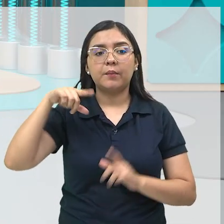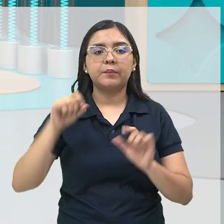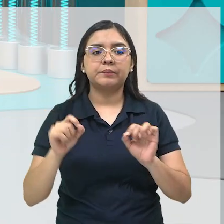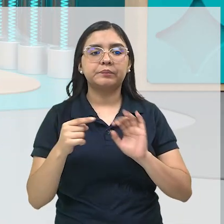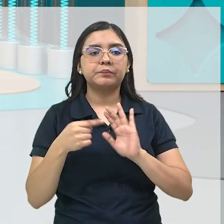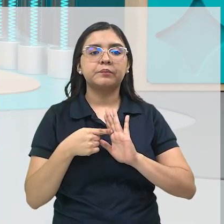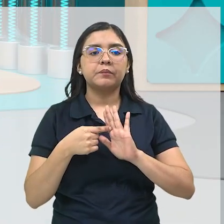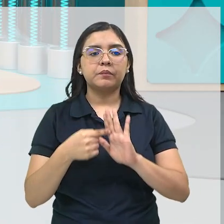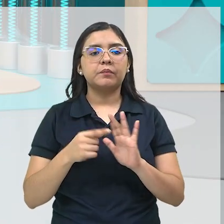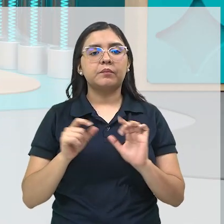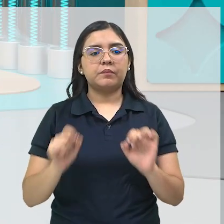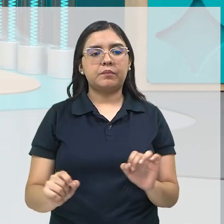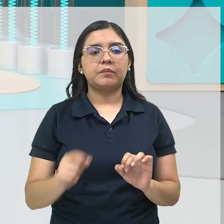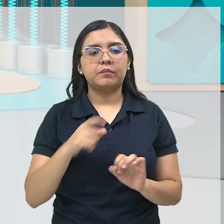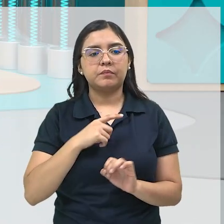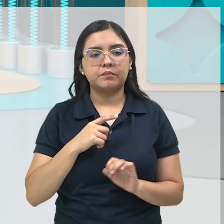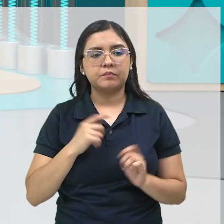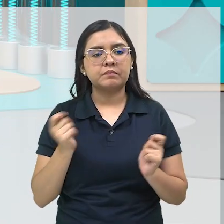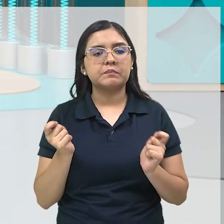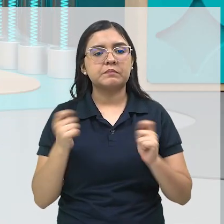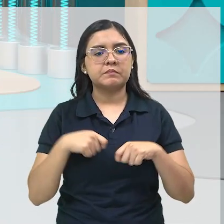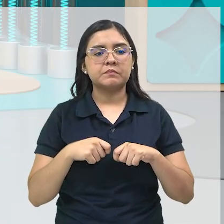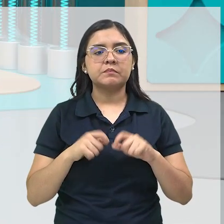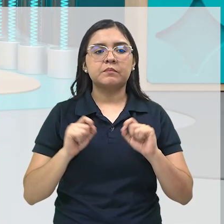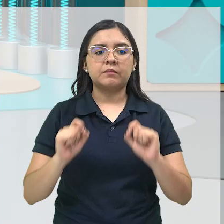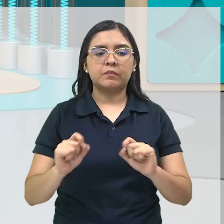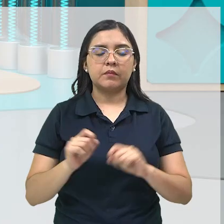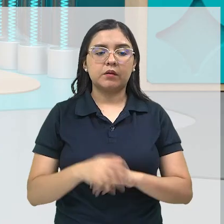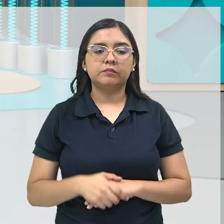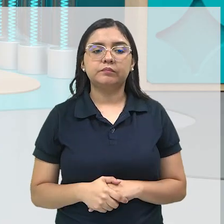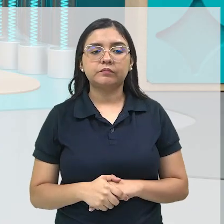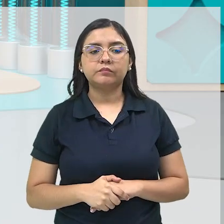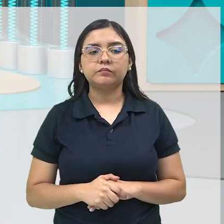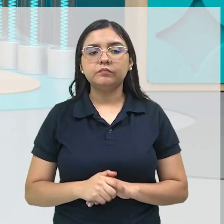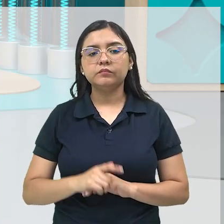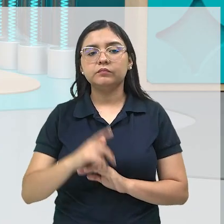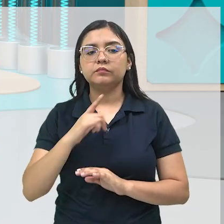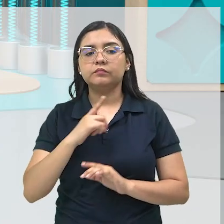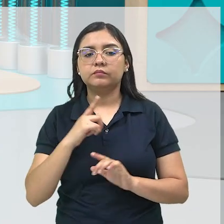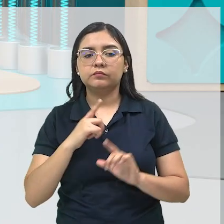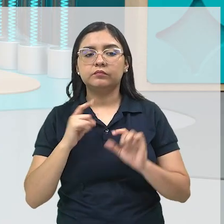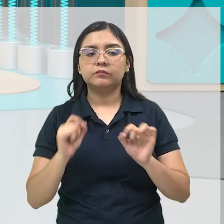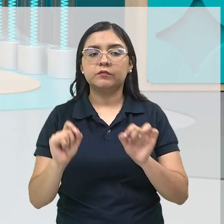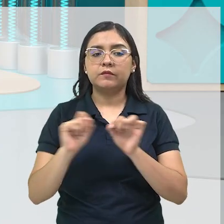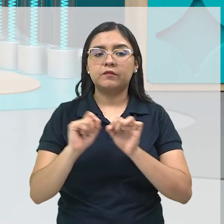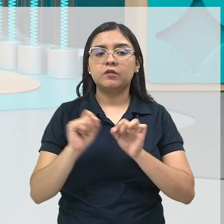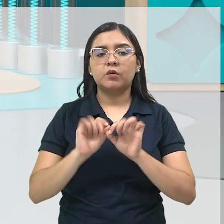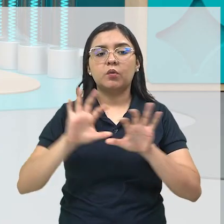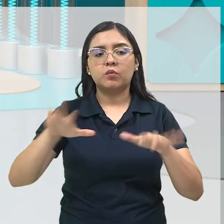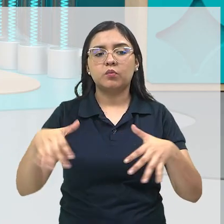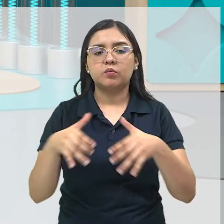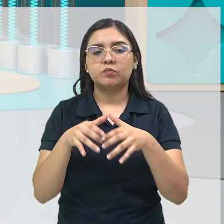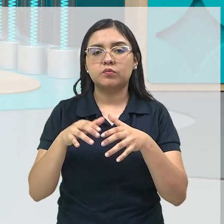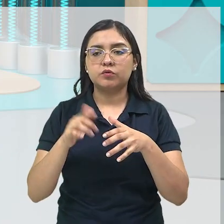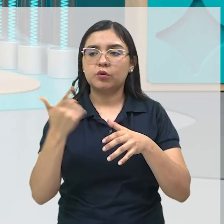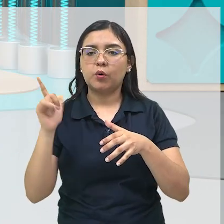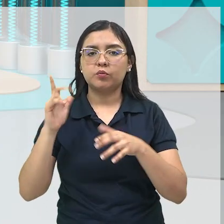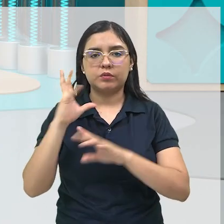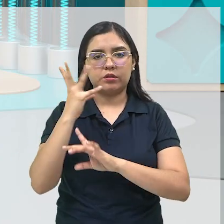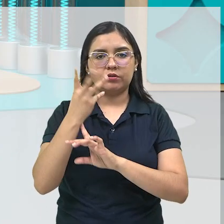uma indicação de uma potência esperada, a sua realização ali que será feita com um conjunto de